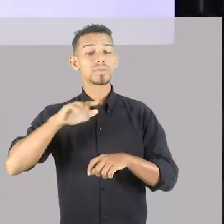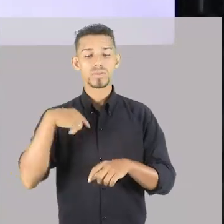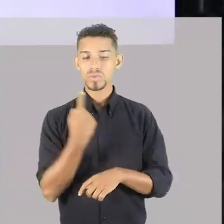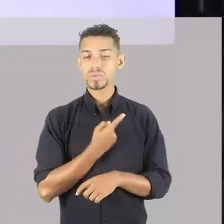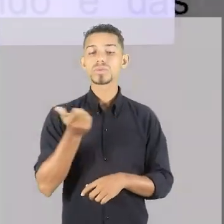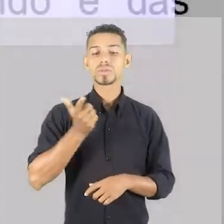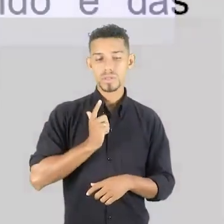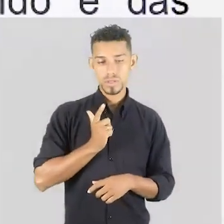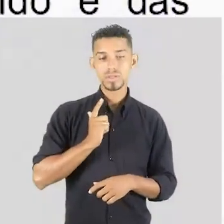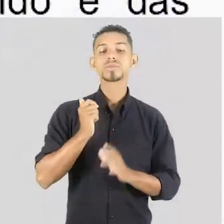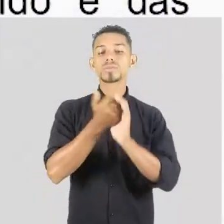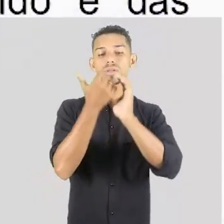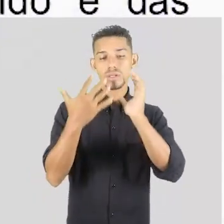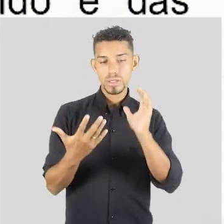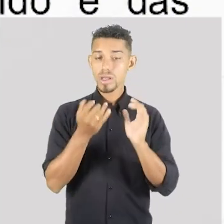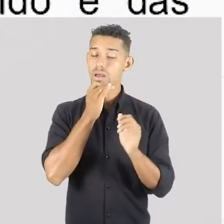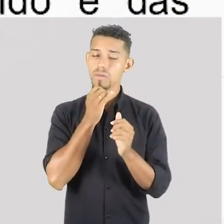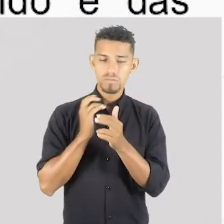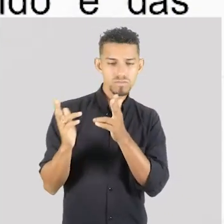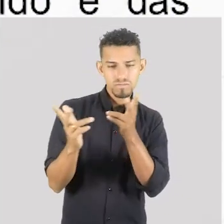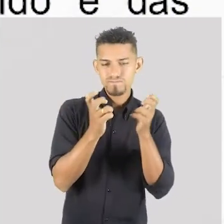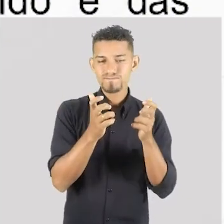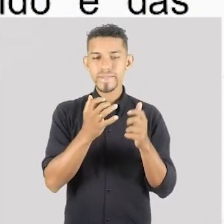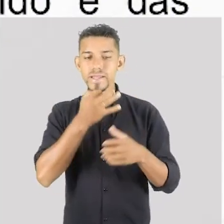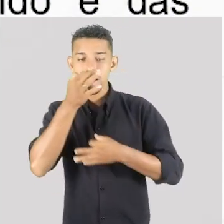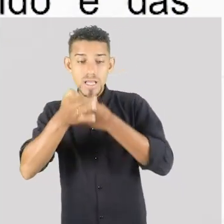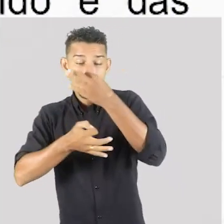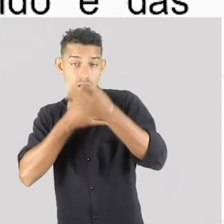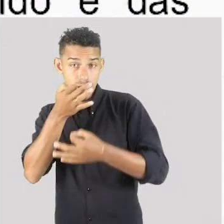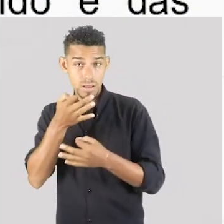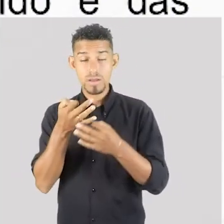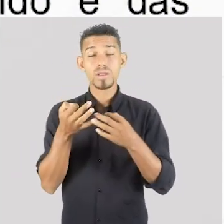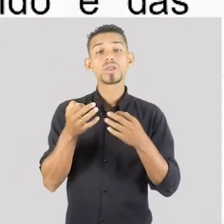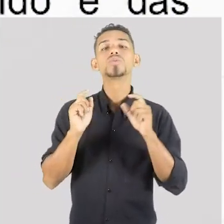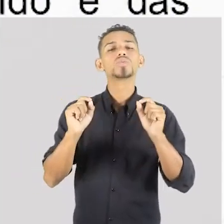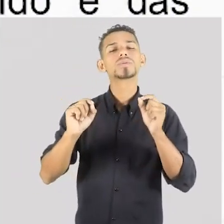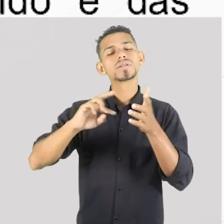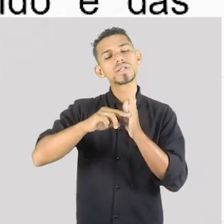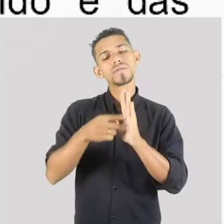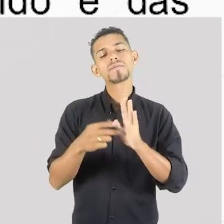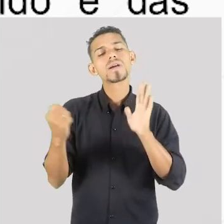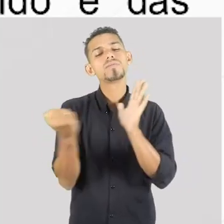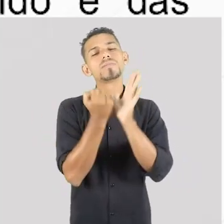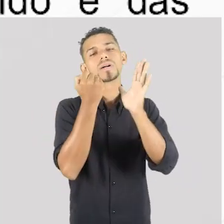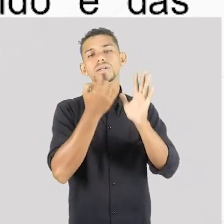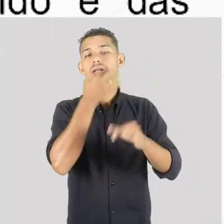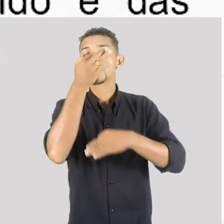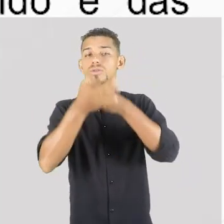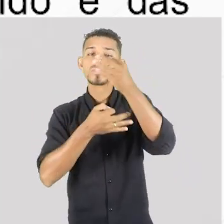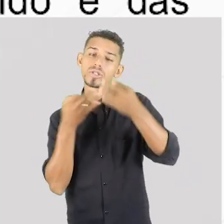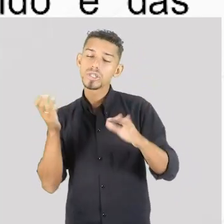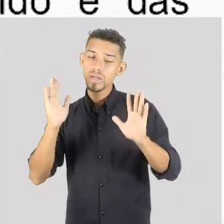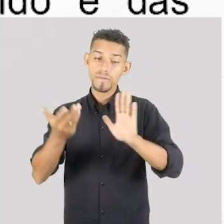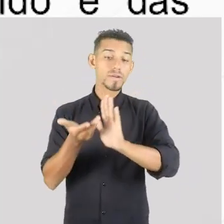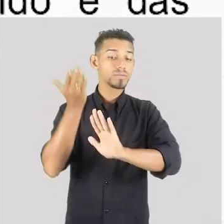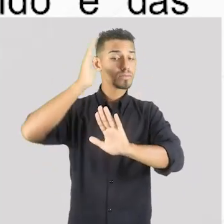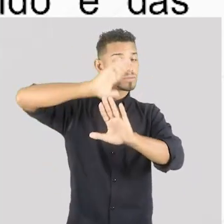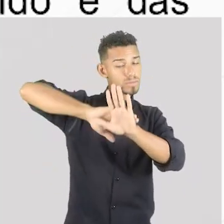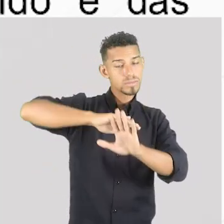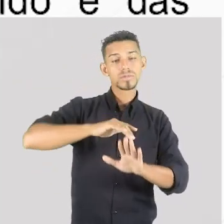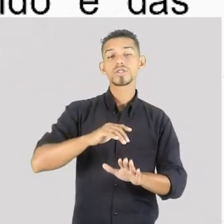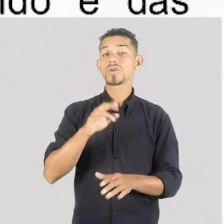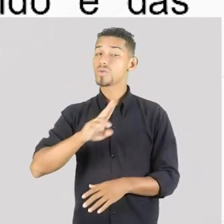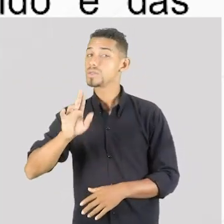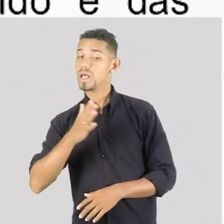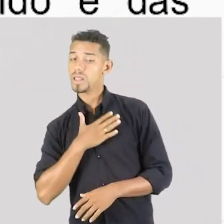como característica? Aspectos subjetivos. O que é a marca da subjetividade? É quando você estabelece